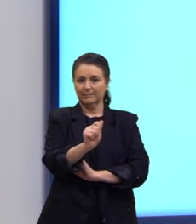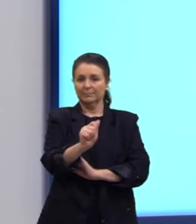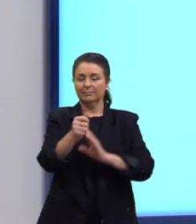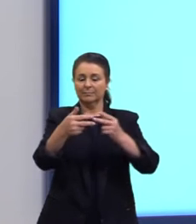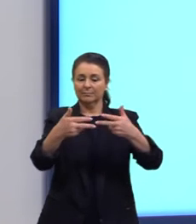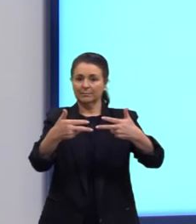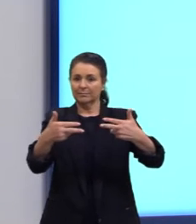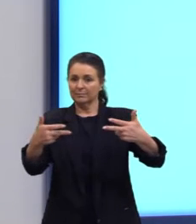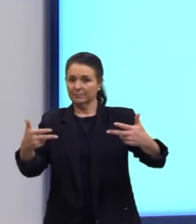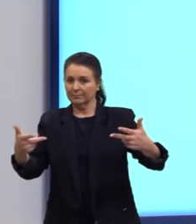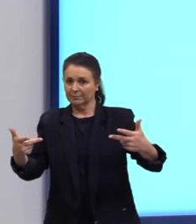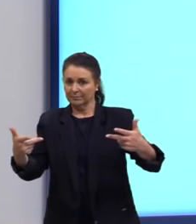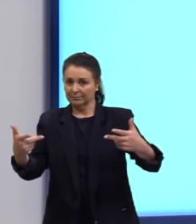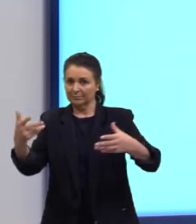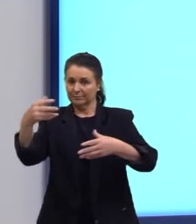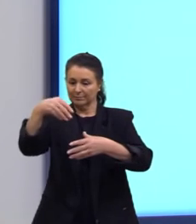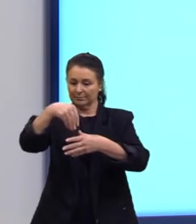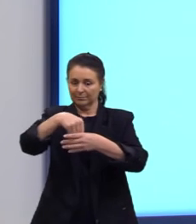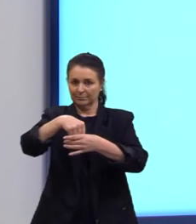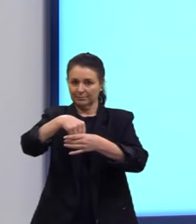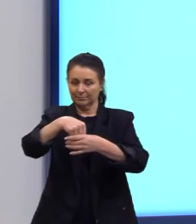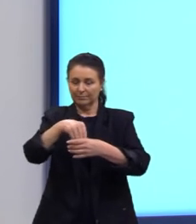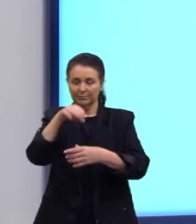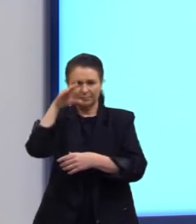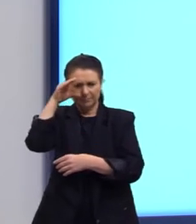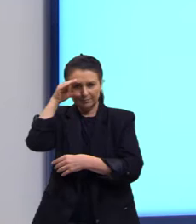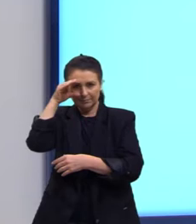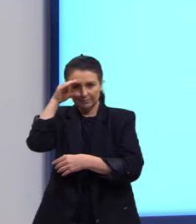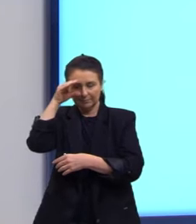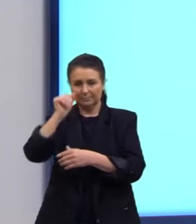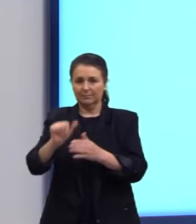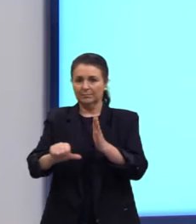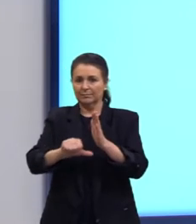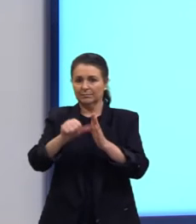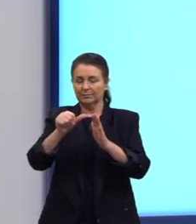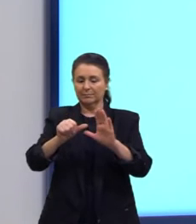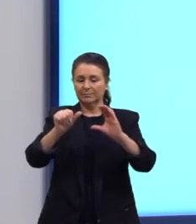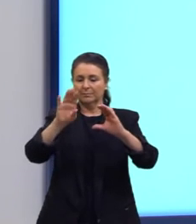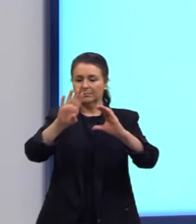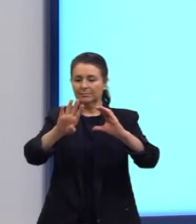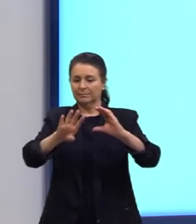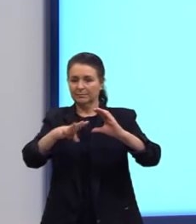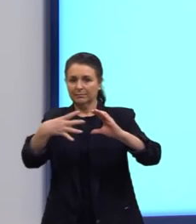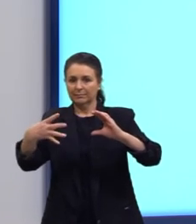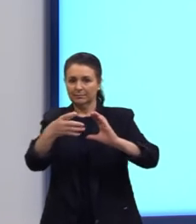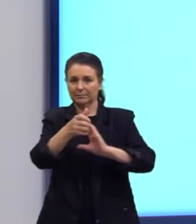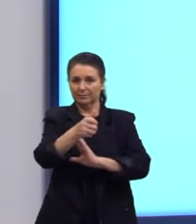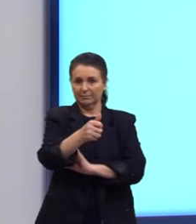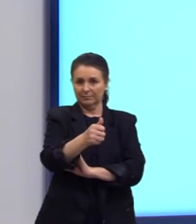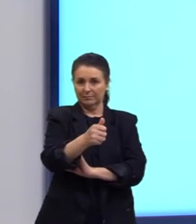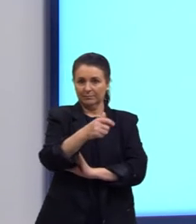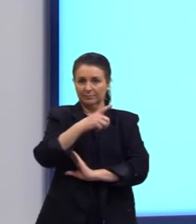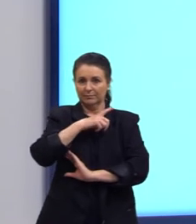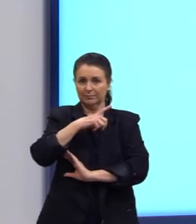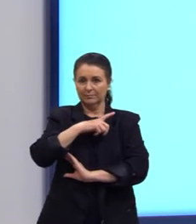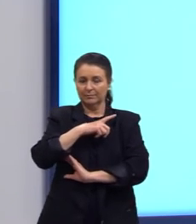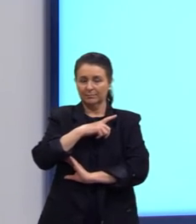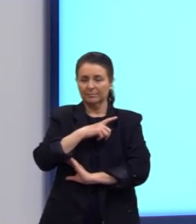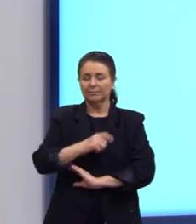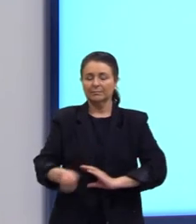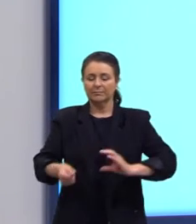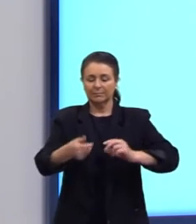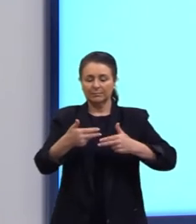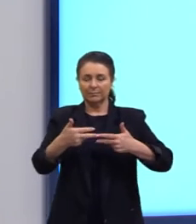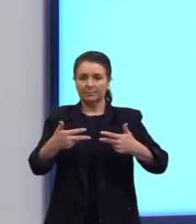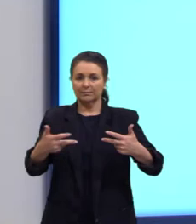elementos Então nós vamos observar primeira a nossa Matriz Matriz a ela possui ali então os